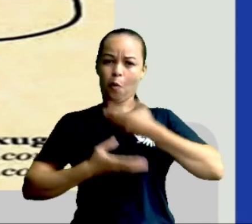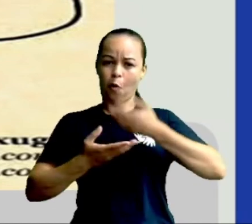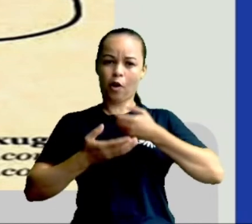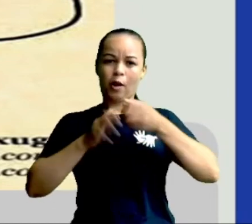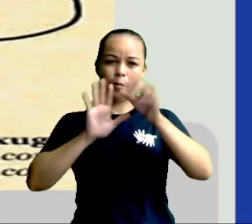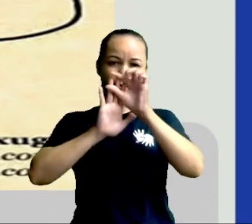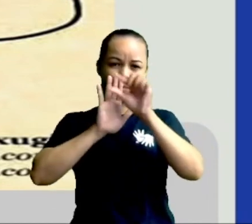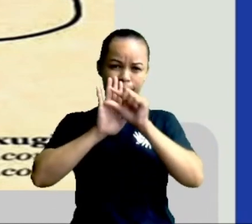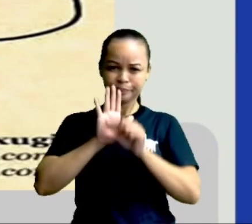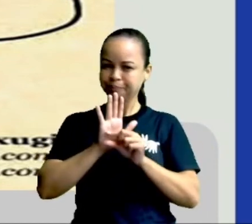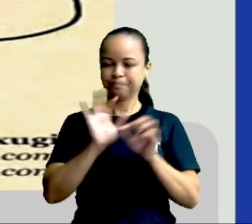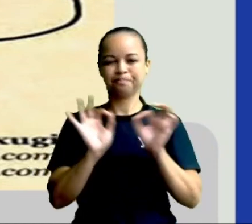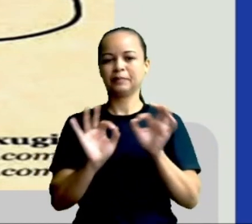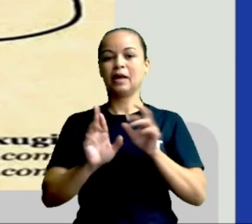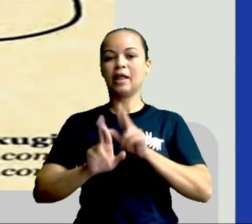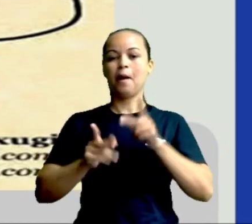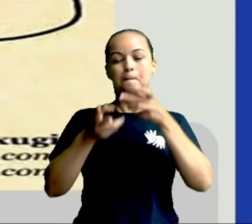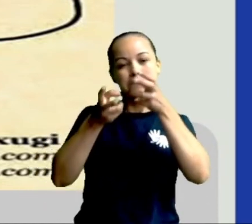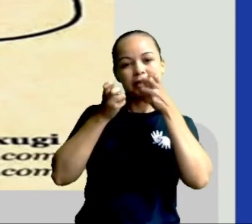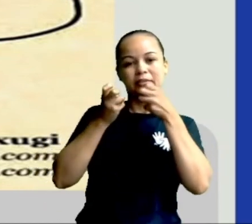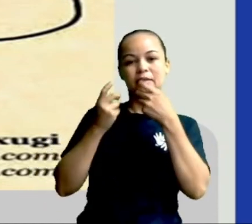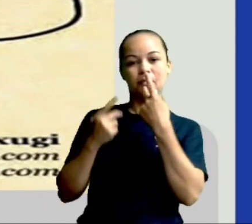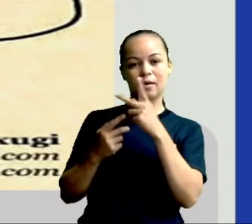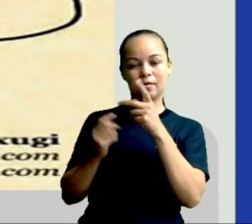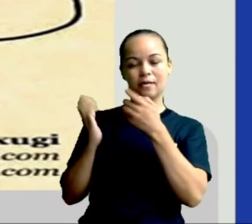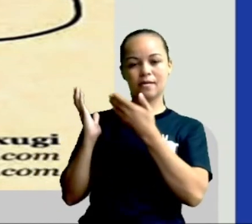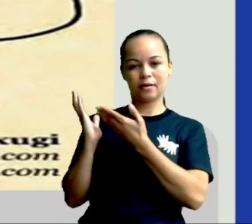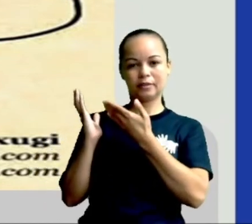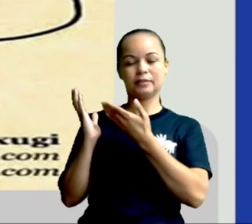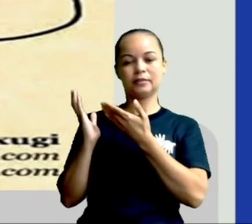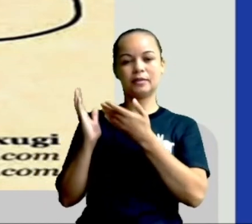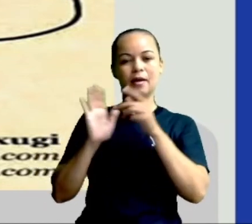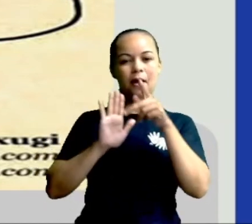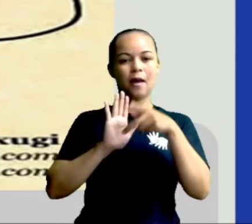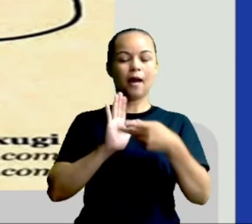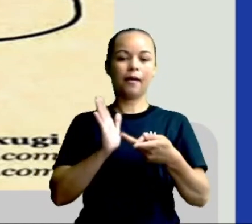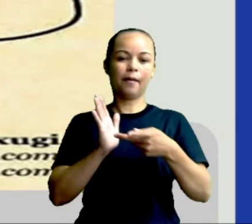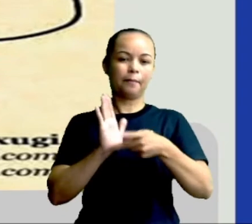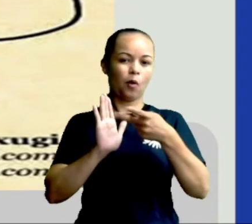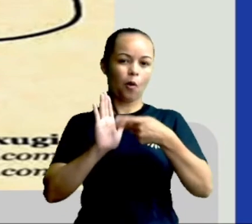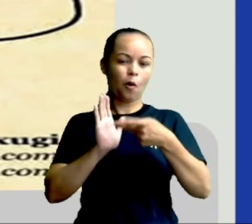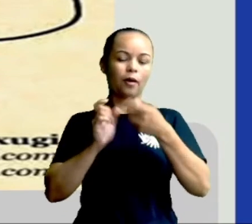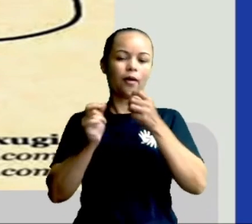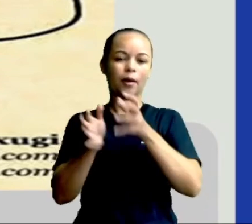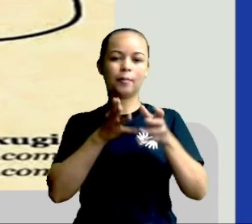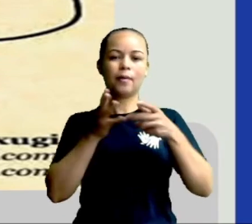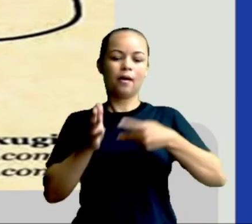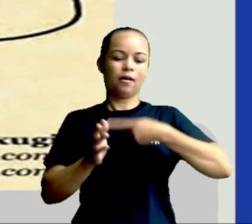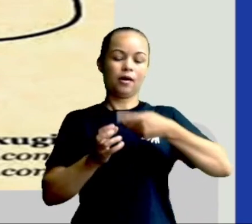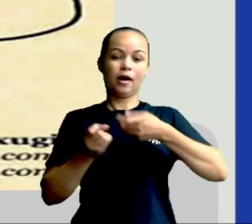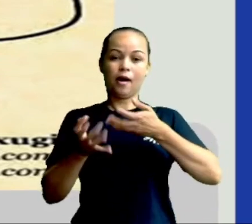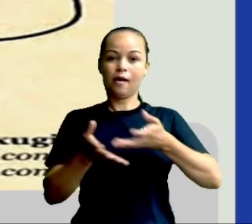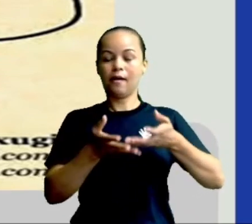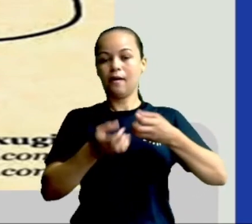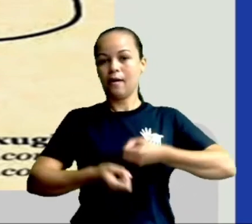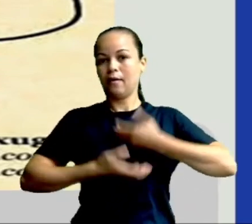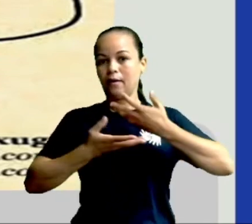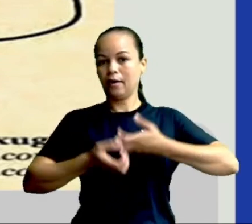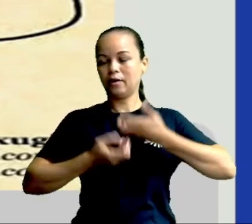são. Percebam que esse poema, Xícara, ele foi construído no formato de uma